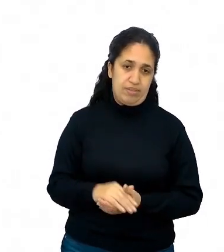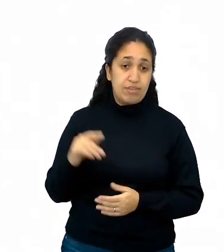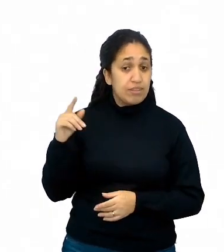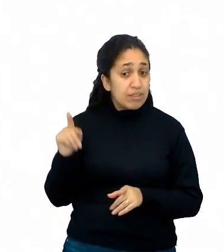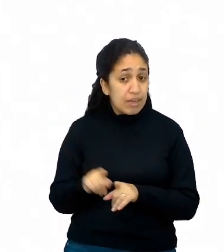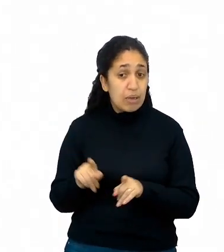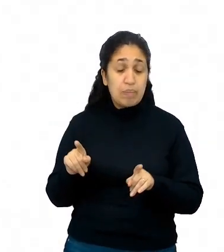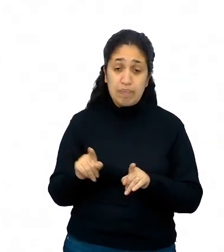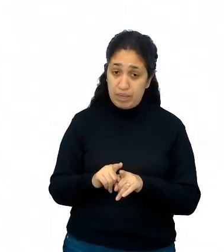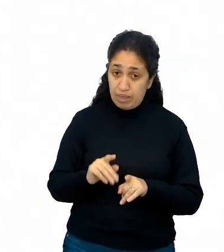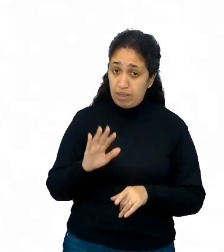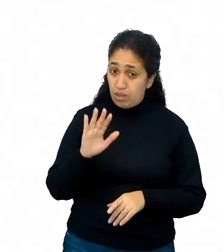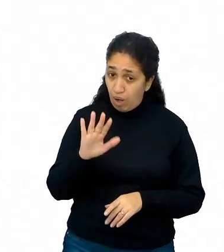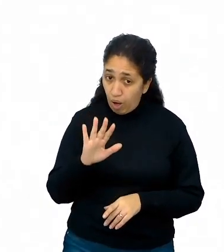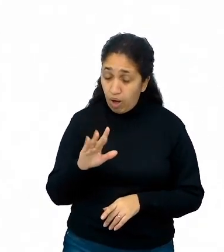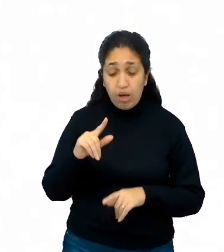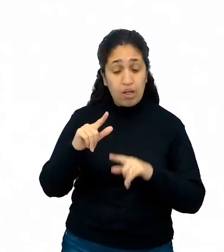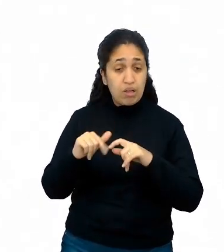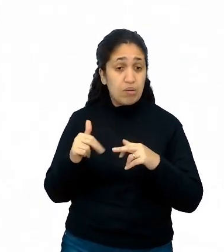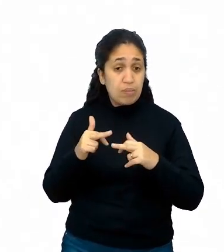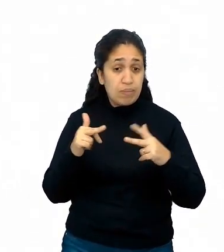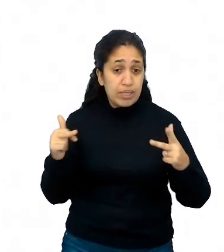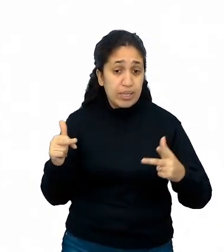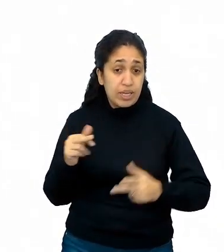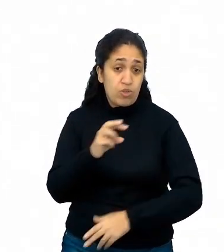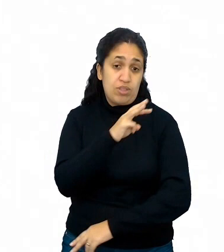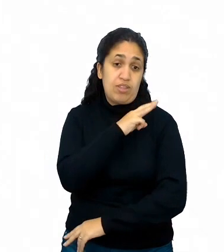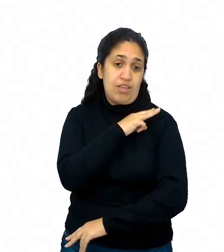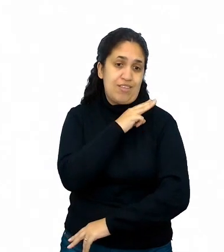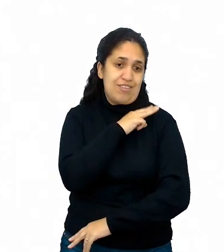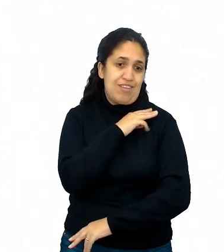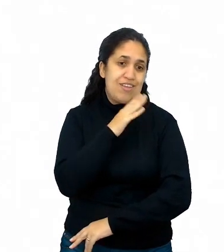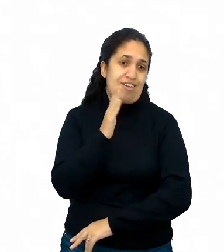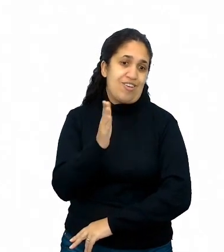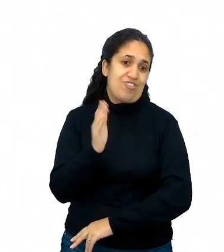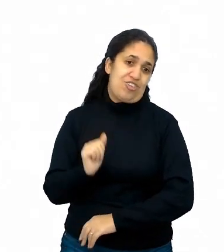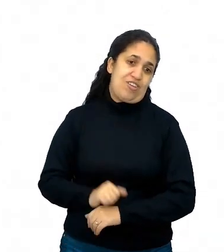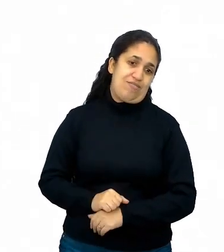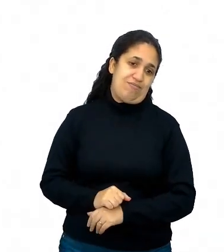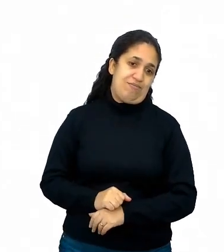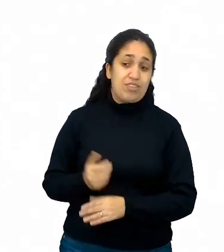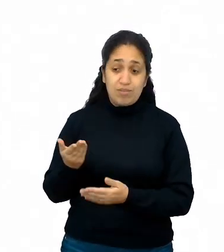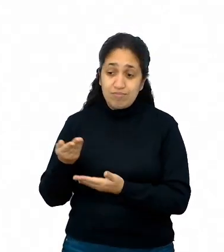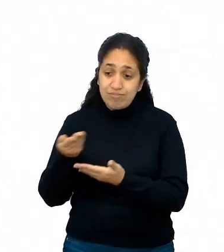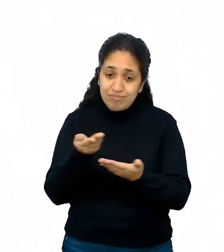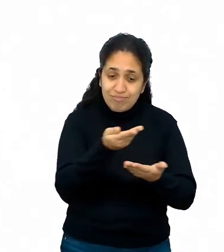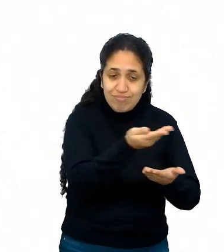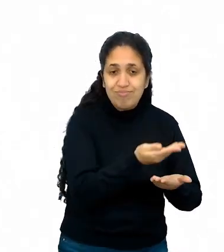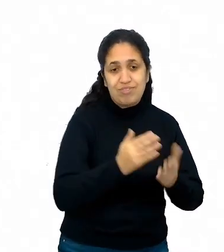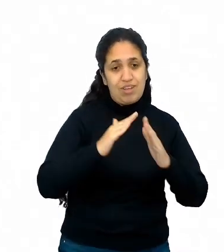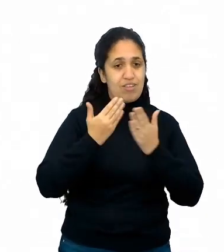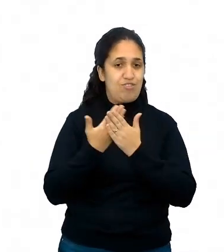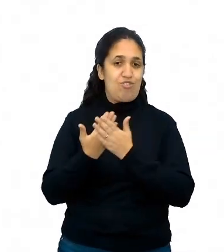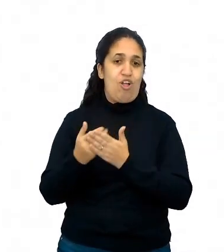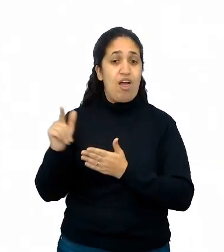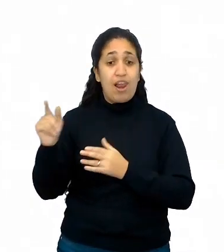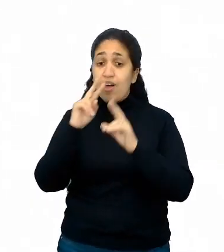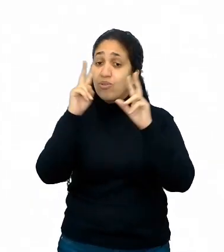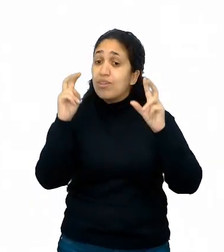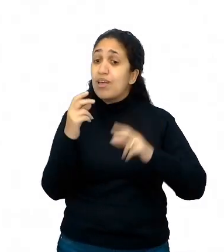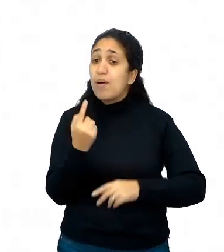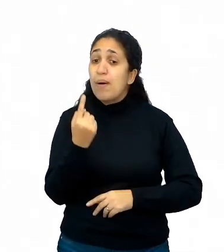Além já do material da terceira série, que é o São Paulo Faz Escola, que ele traz no tema